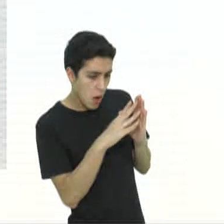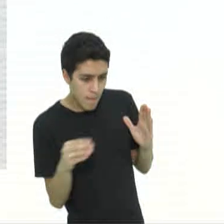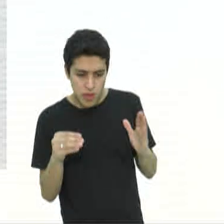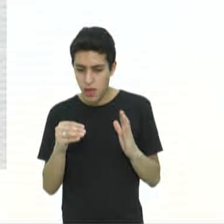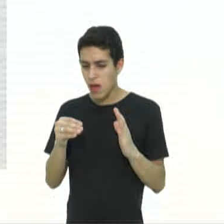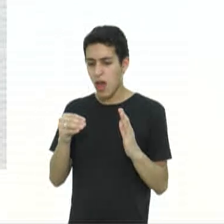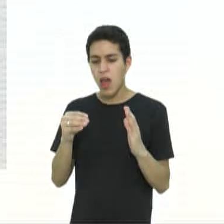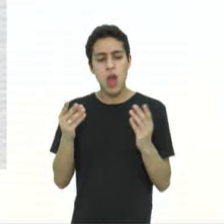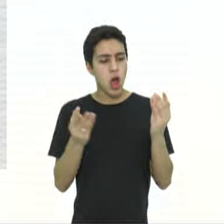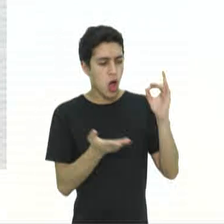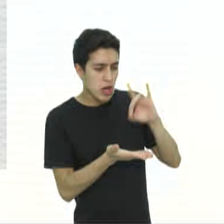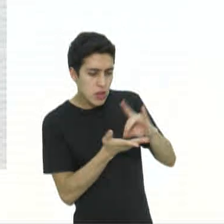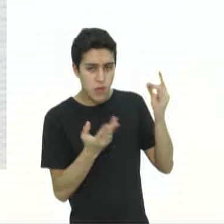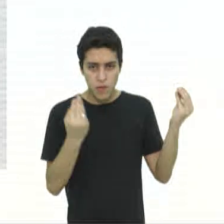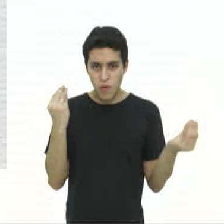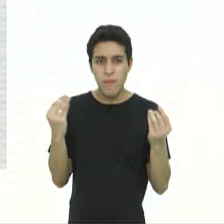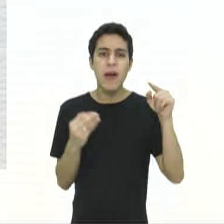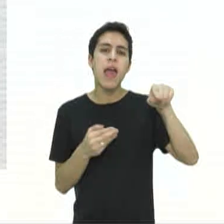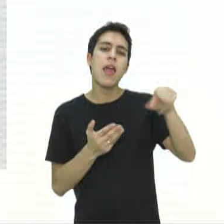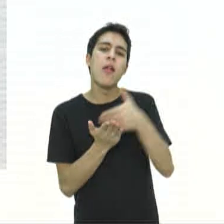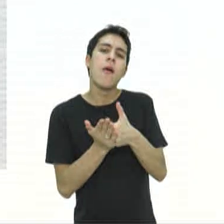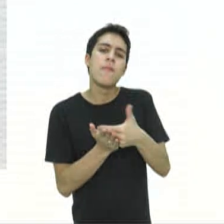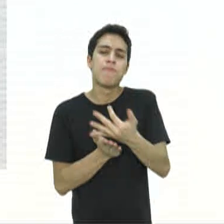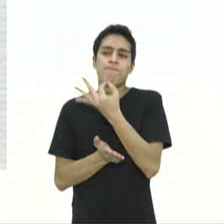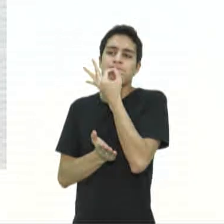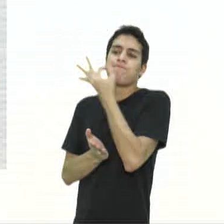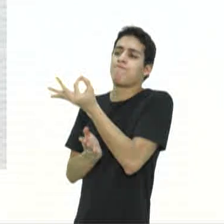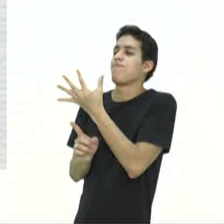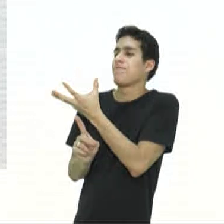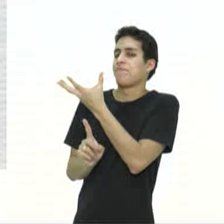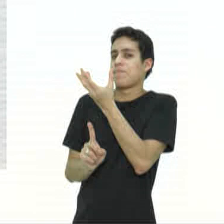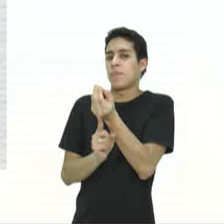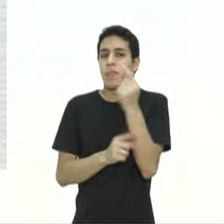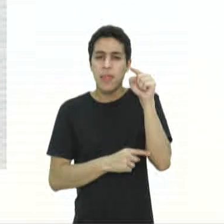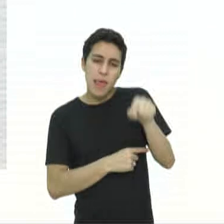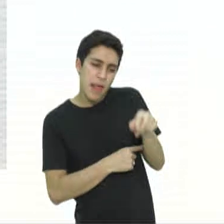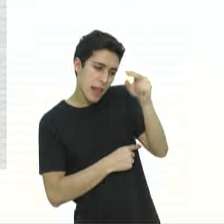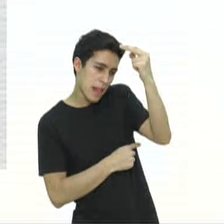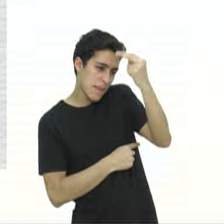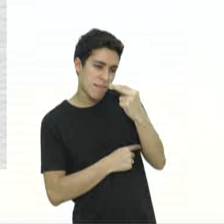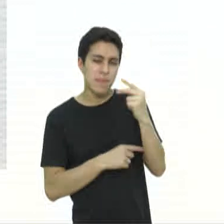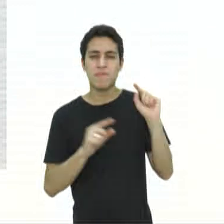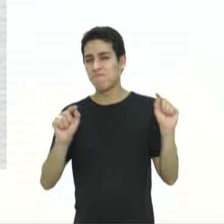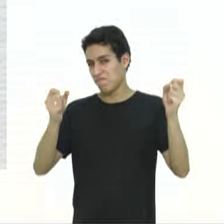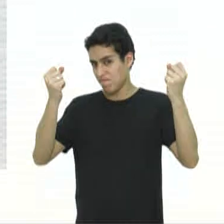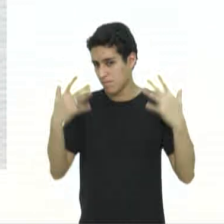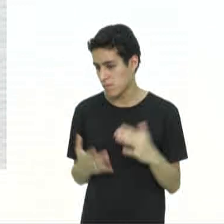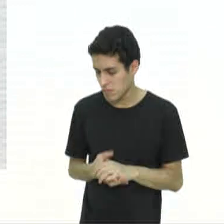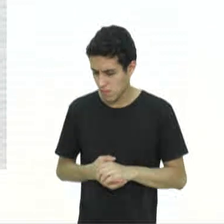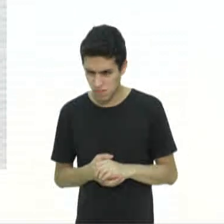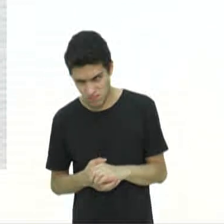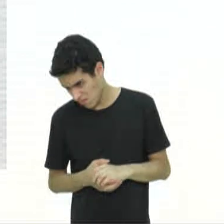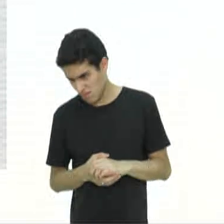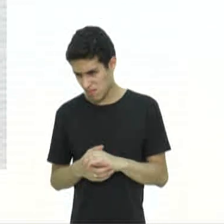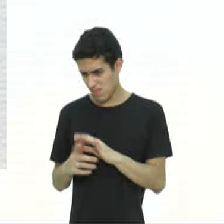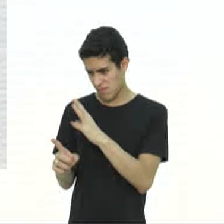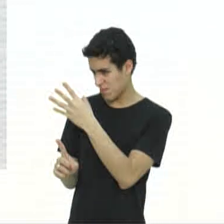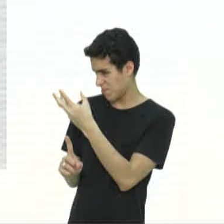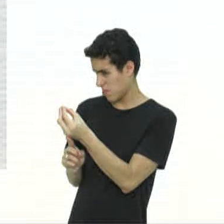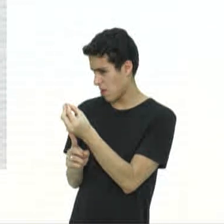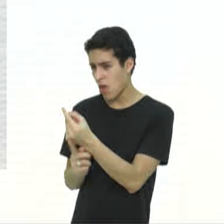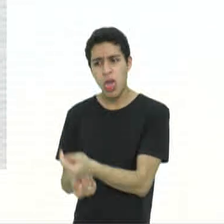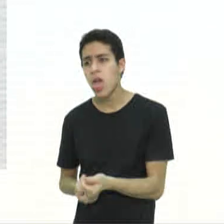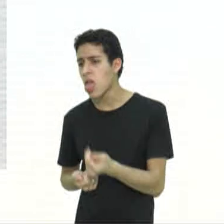Platão desenvolve sua crítica à arte. Segundo Platão, a arte seria uma imitação capaz de enganar quem a vê.